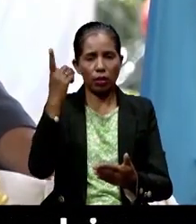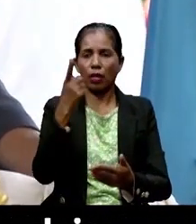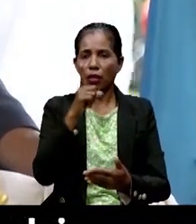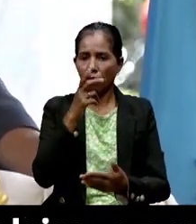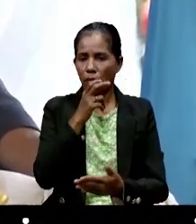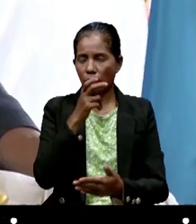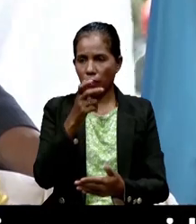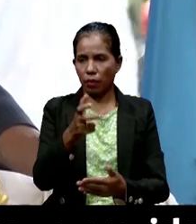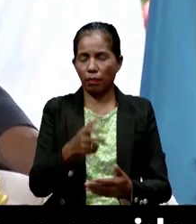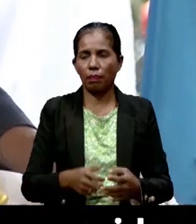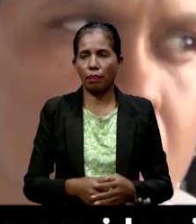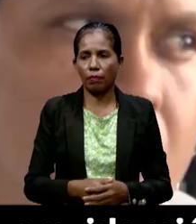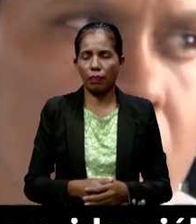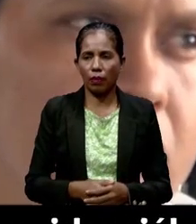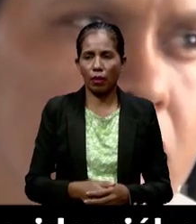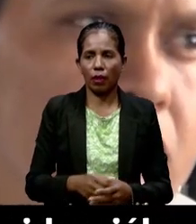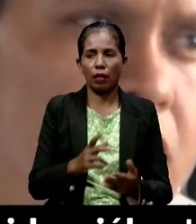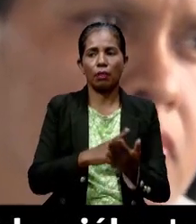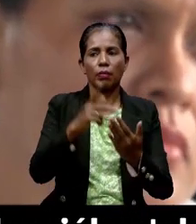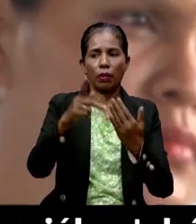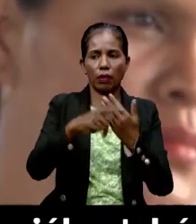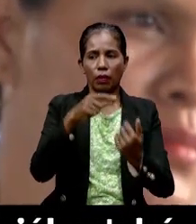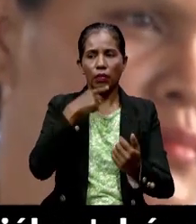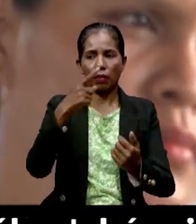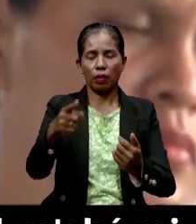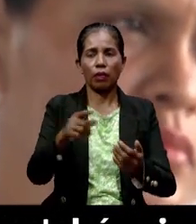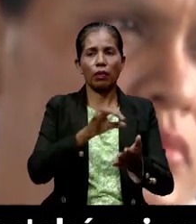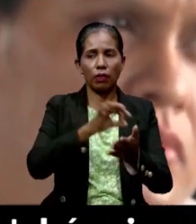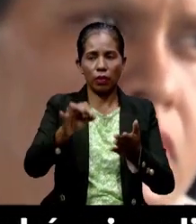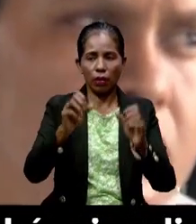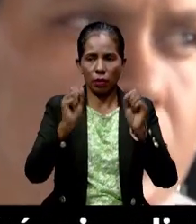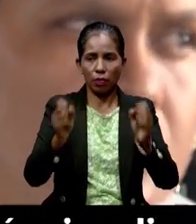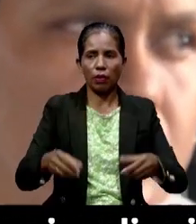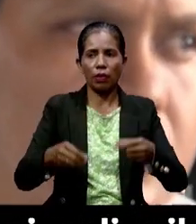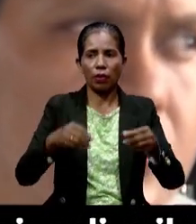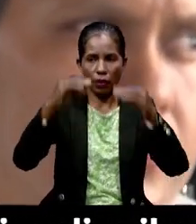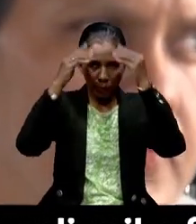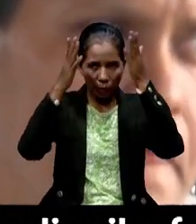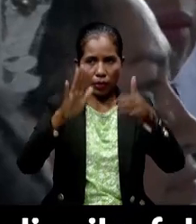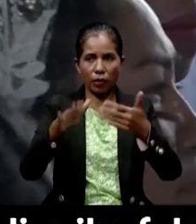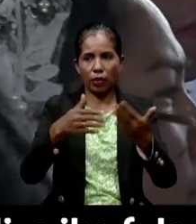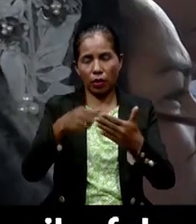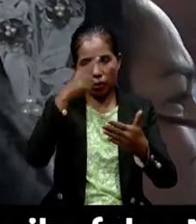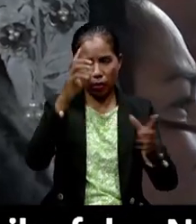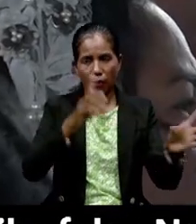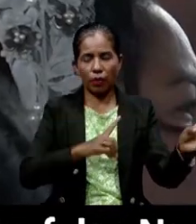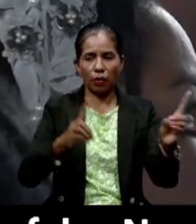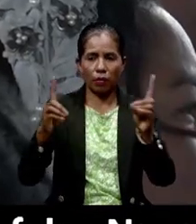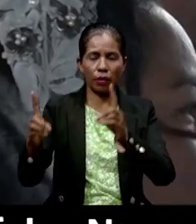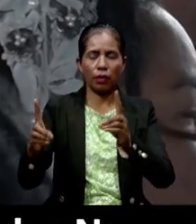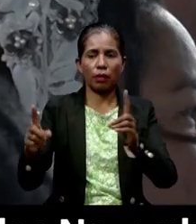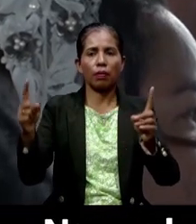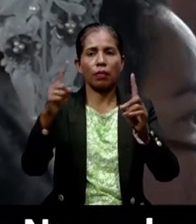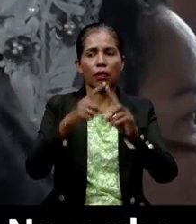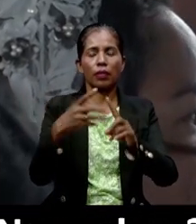portuguesa. Formando esse programa refere a teten, formação né, sem benefício para o professor Cira, também bem implementado ali, para buat